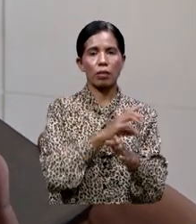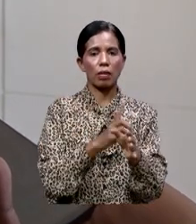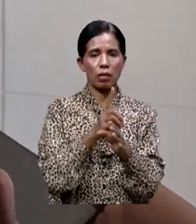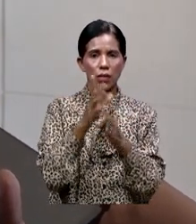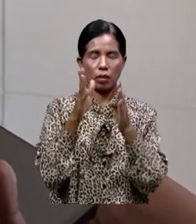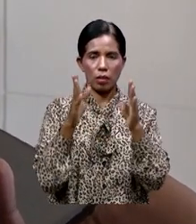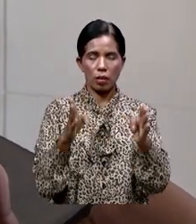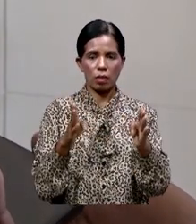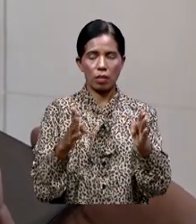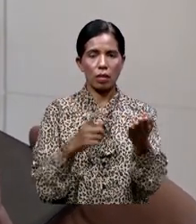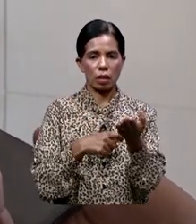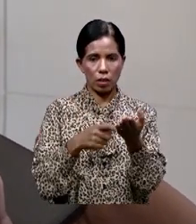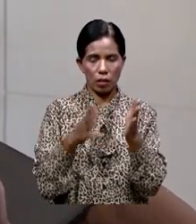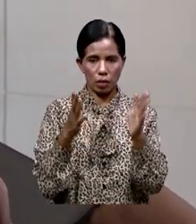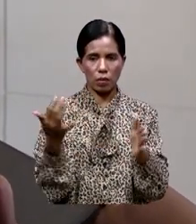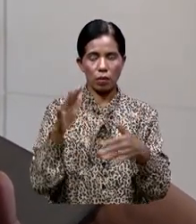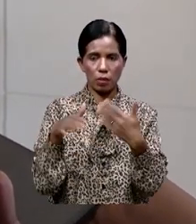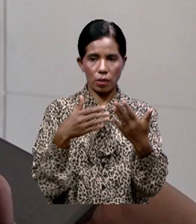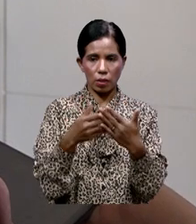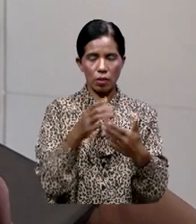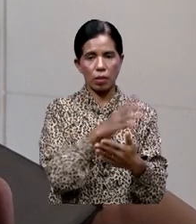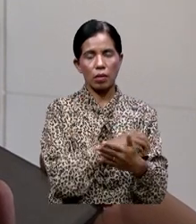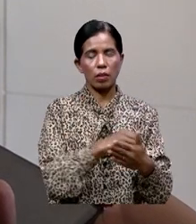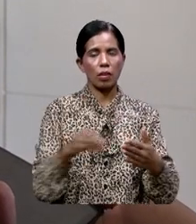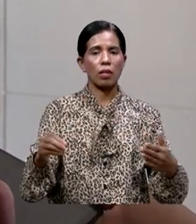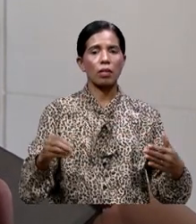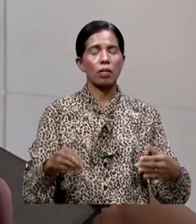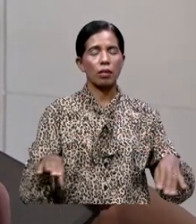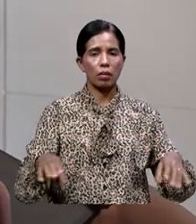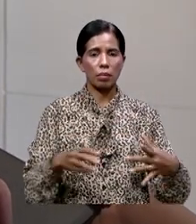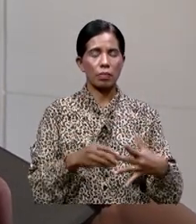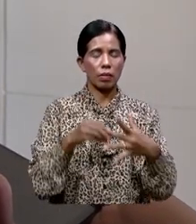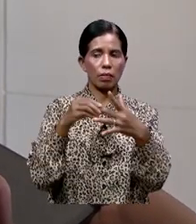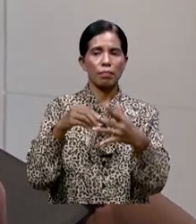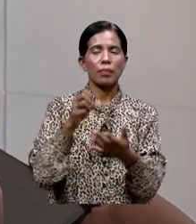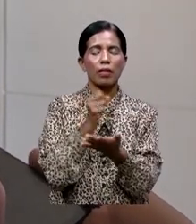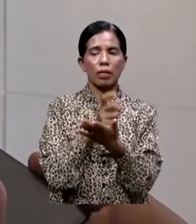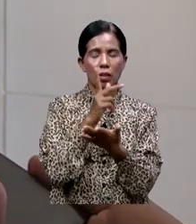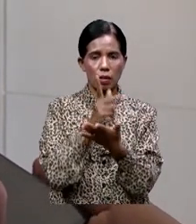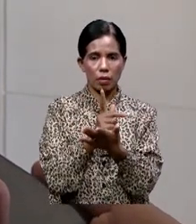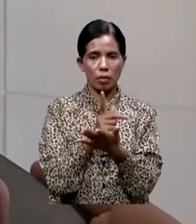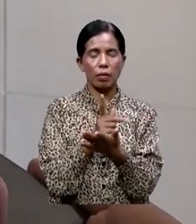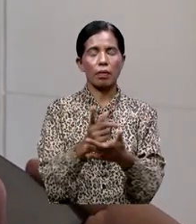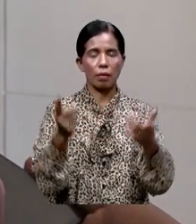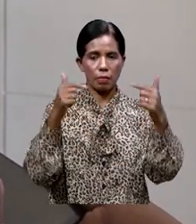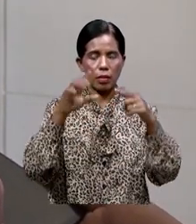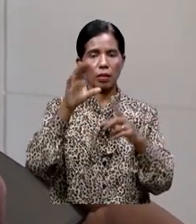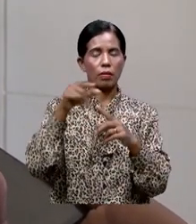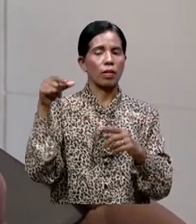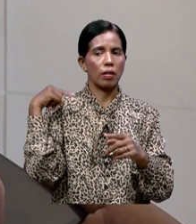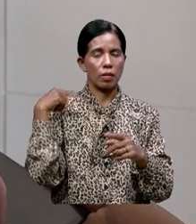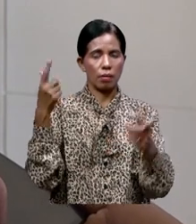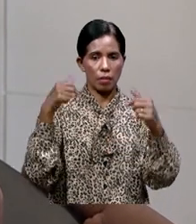diretor técnico sira homos oficial serviço conselho de imprensa e usi secoms mos mai chefe gabinete